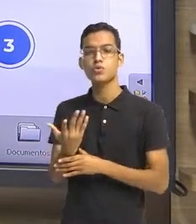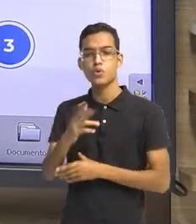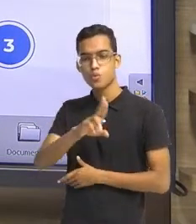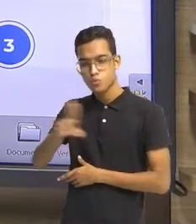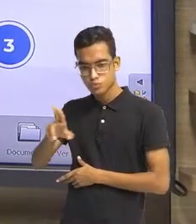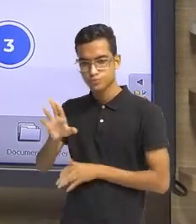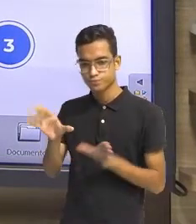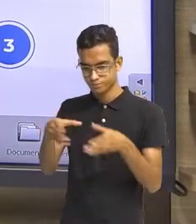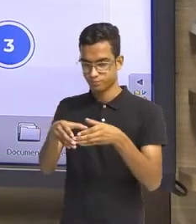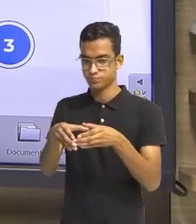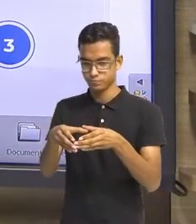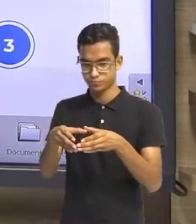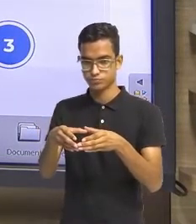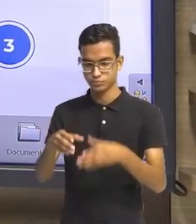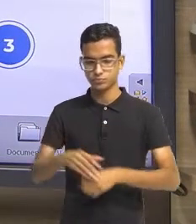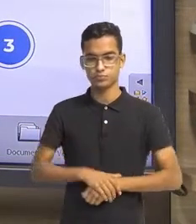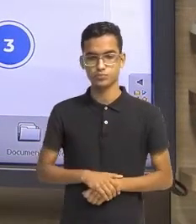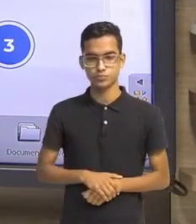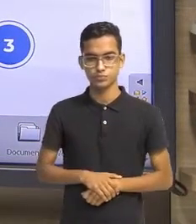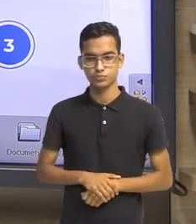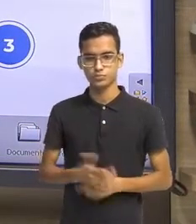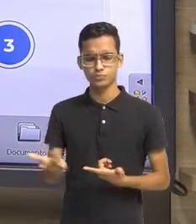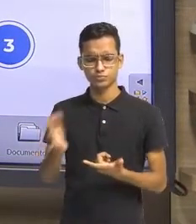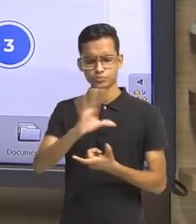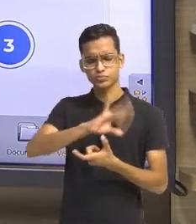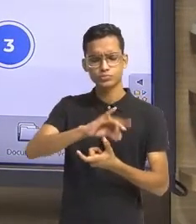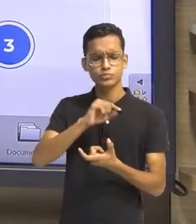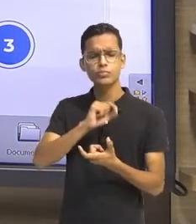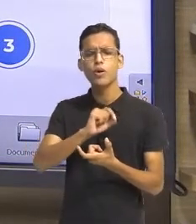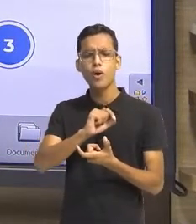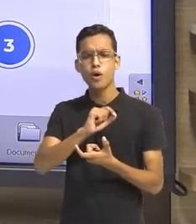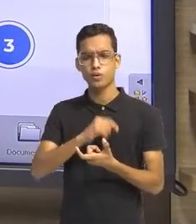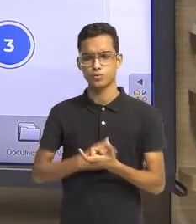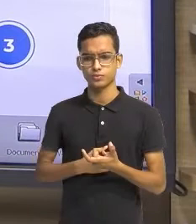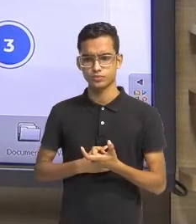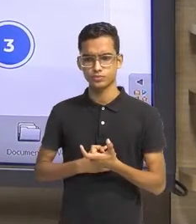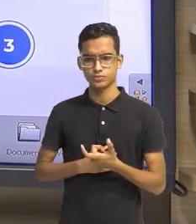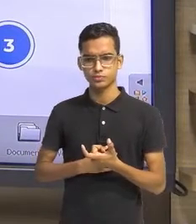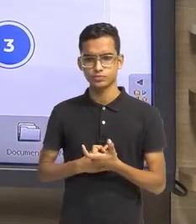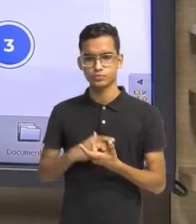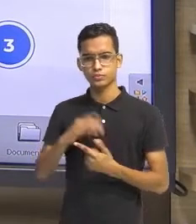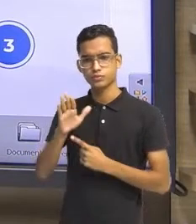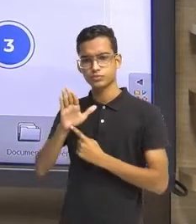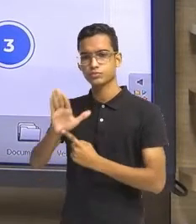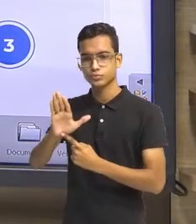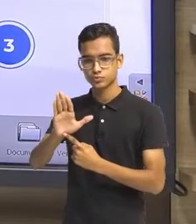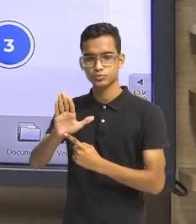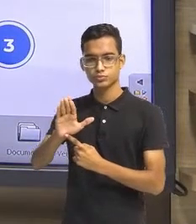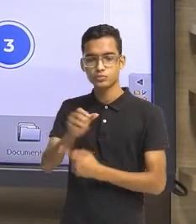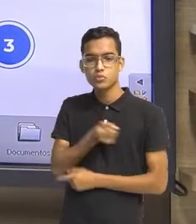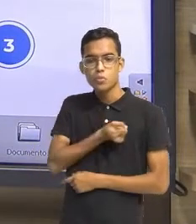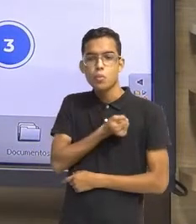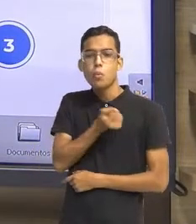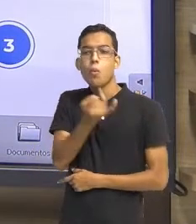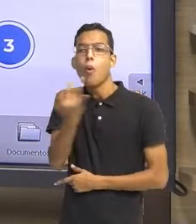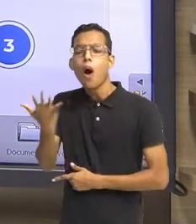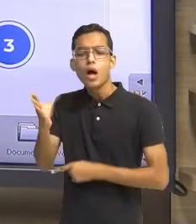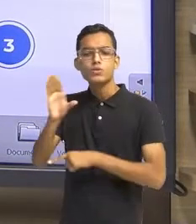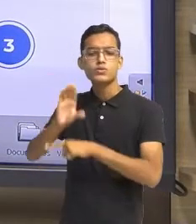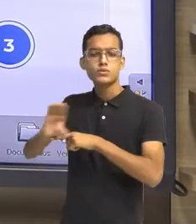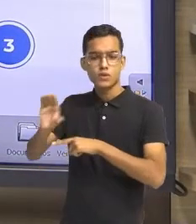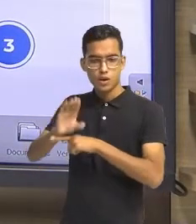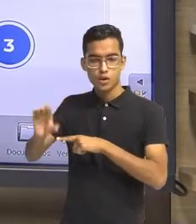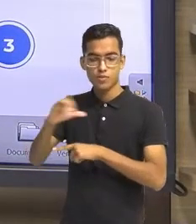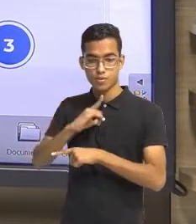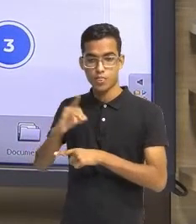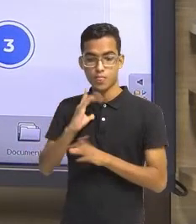o prefixo, o que que ele diz pra gente? O prefixo, ele indica a quantidade de carbonos presentes na